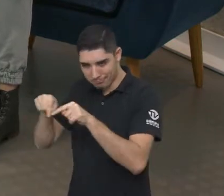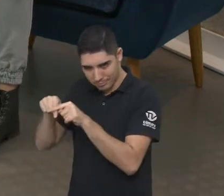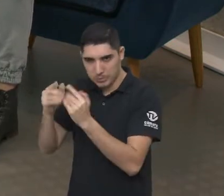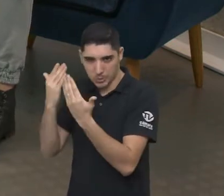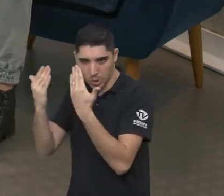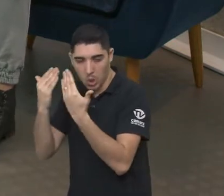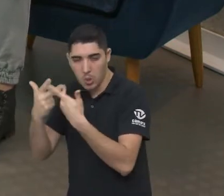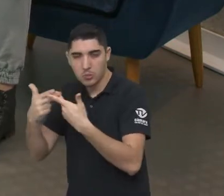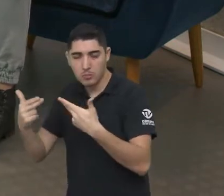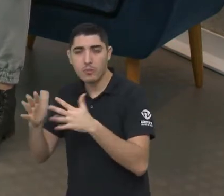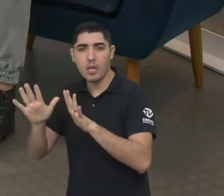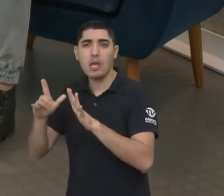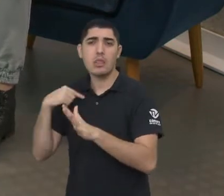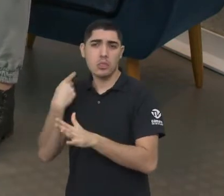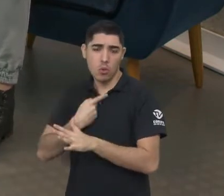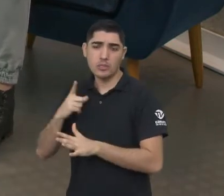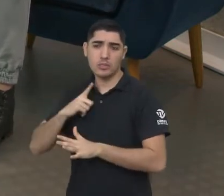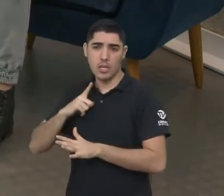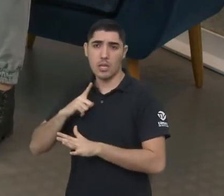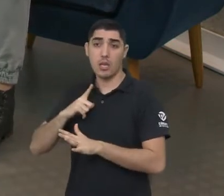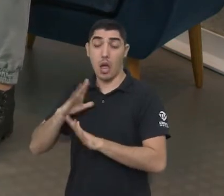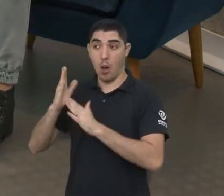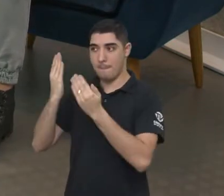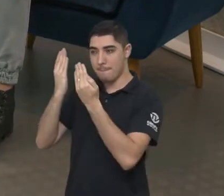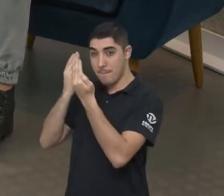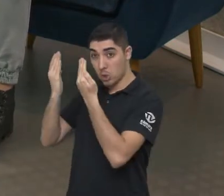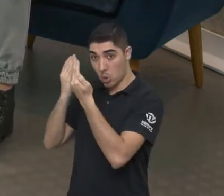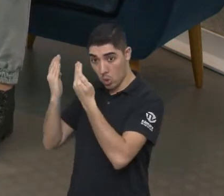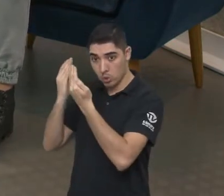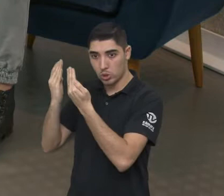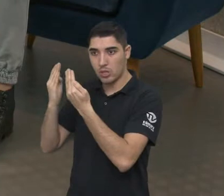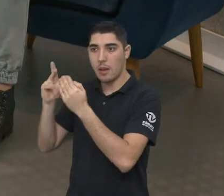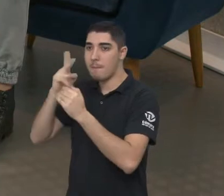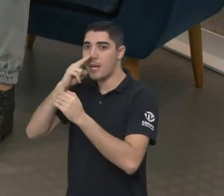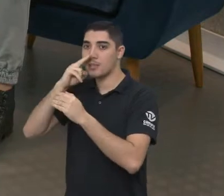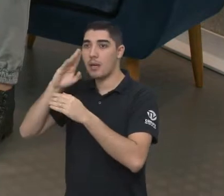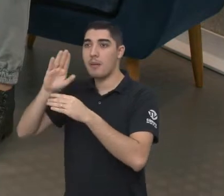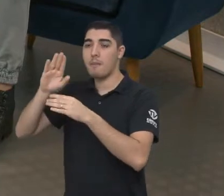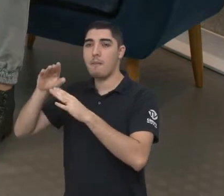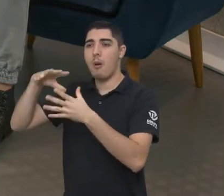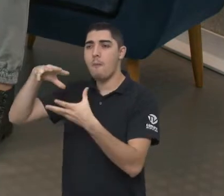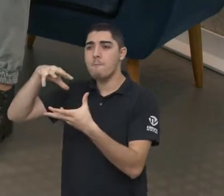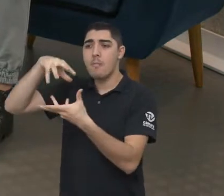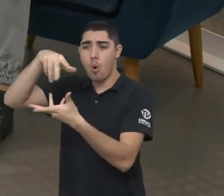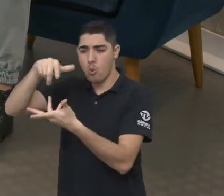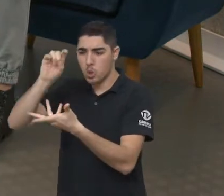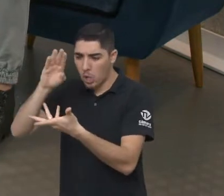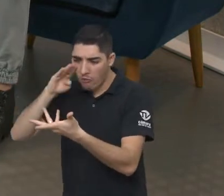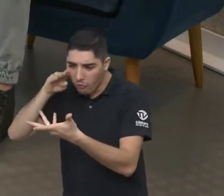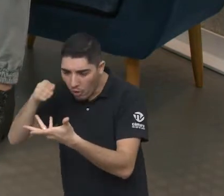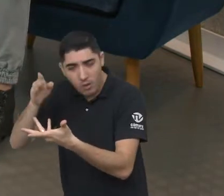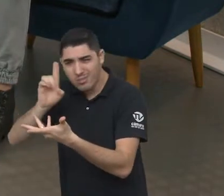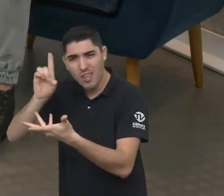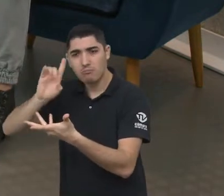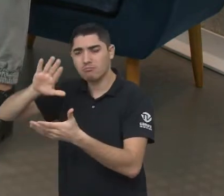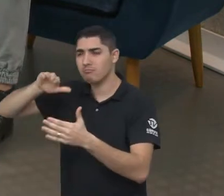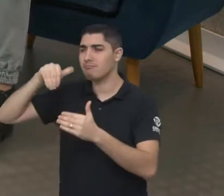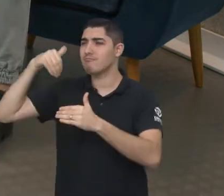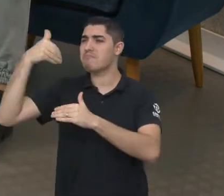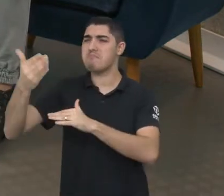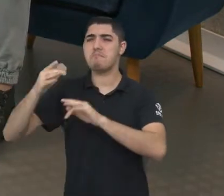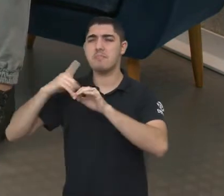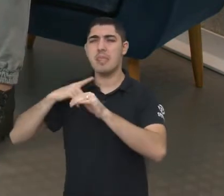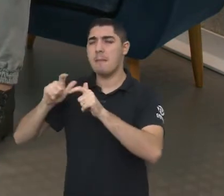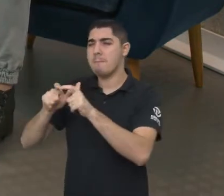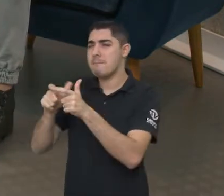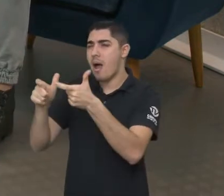sintomas, mas como a gente falou aqui no começo do bloco, né, a psicologia ela sai para o mundo, né, para muito além do consultório, né?